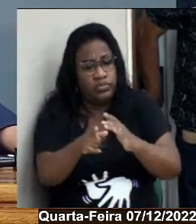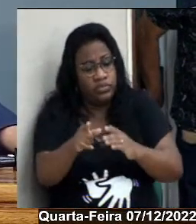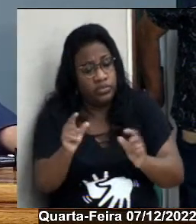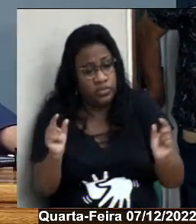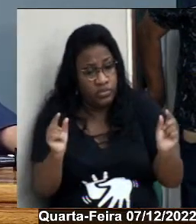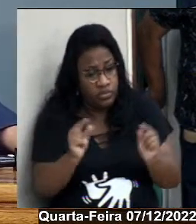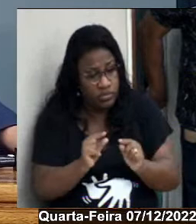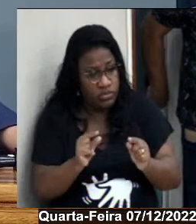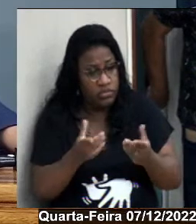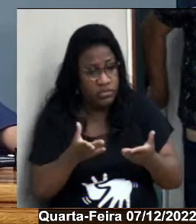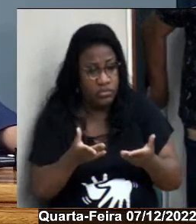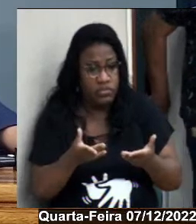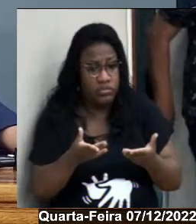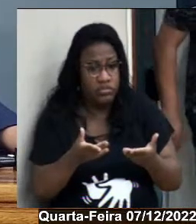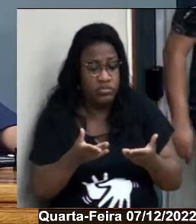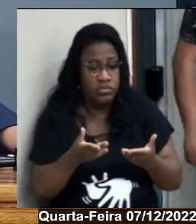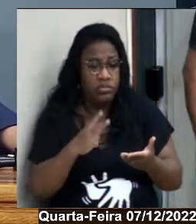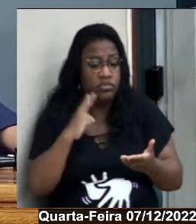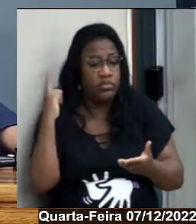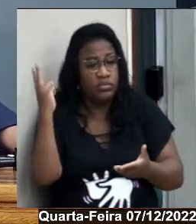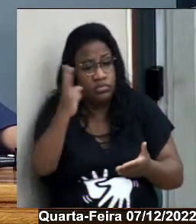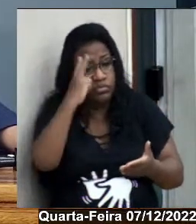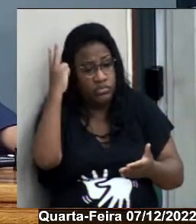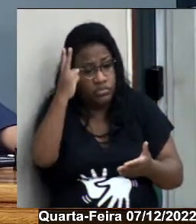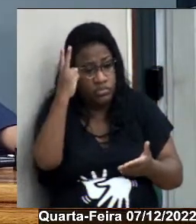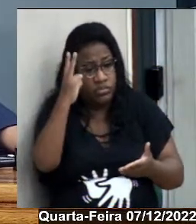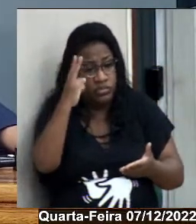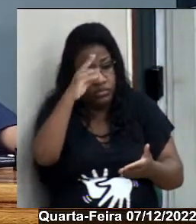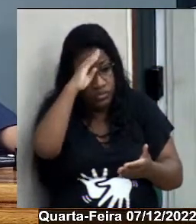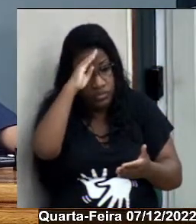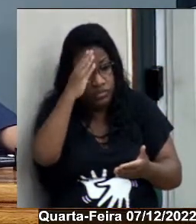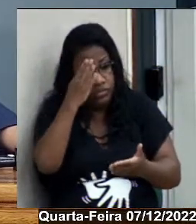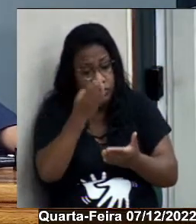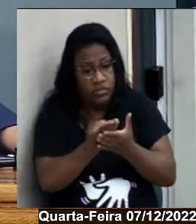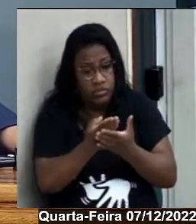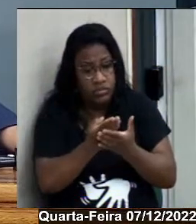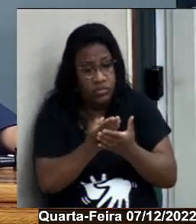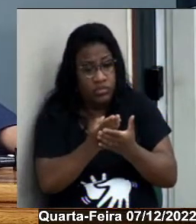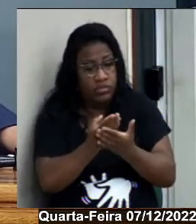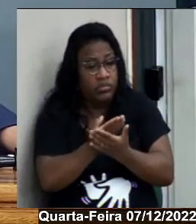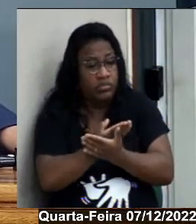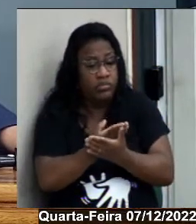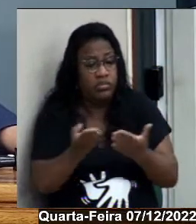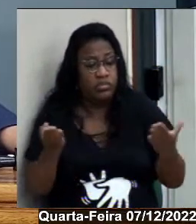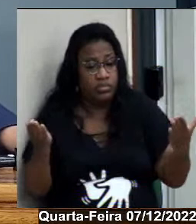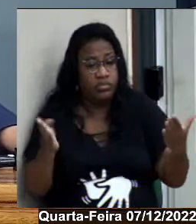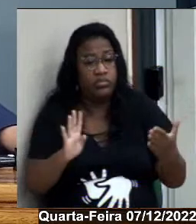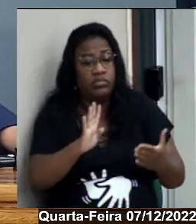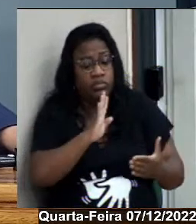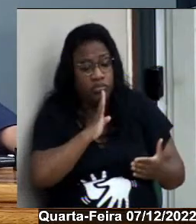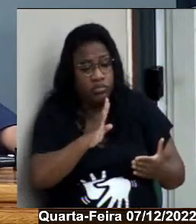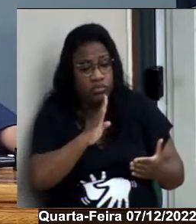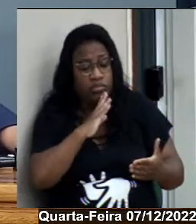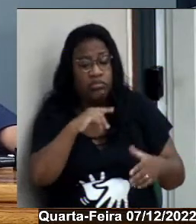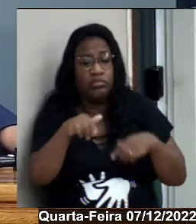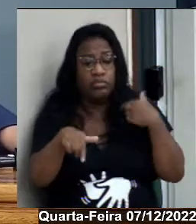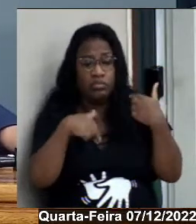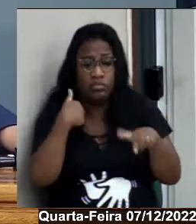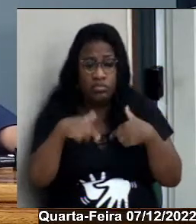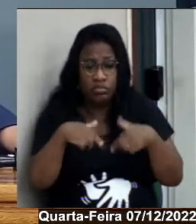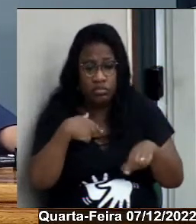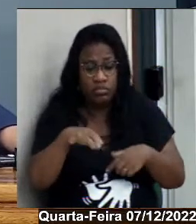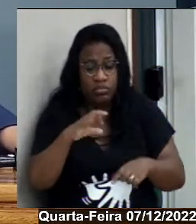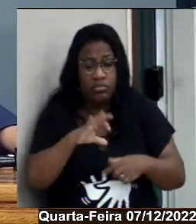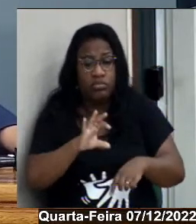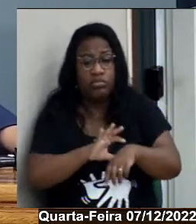você acha que é pouco esse tipo de valorização, eu acredito que os demais colegas aqui reconhecem o árduo trabalho